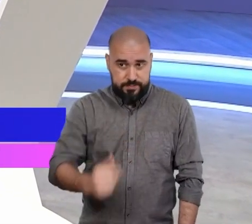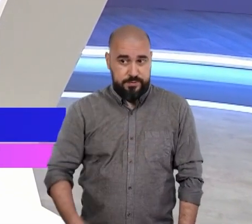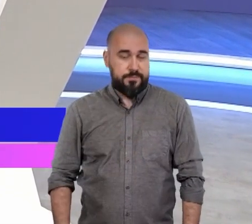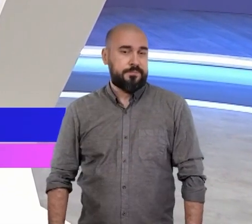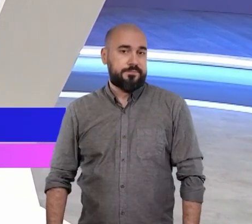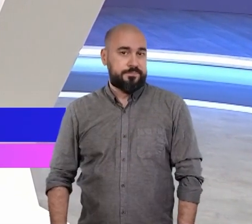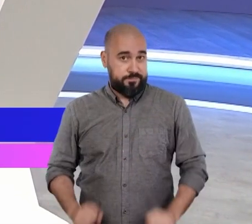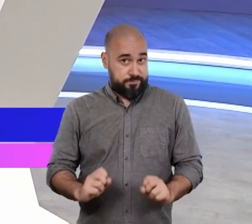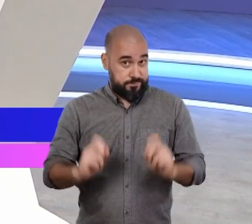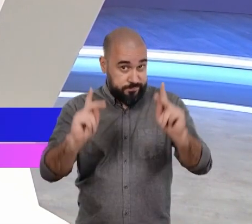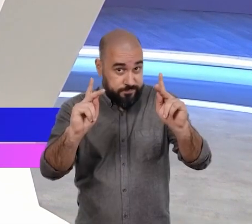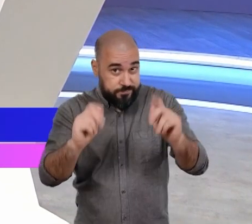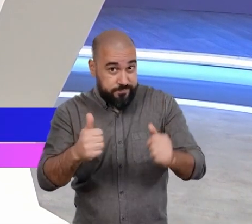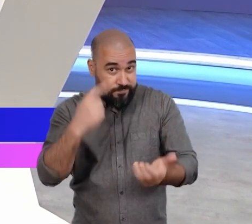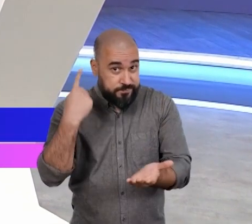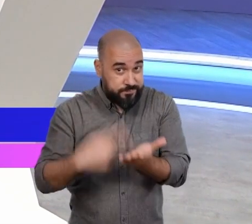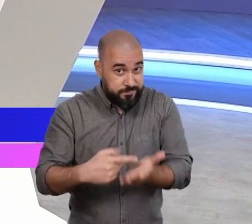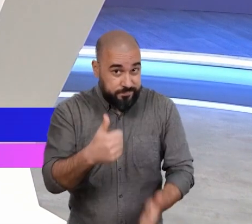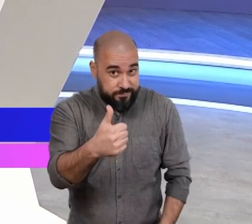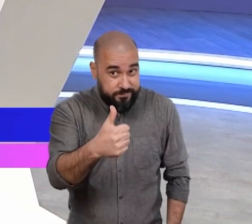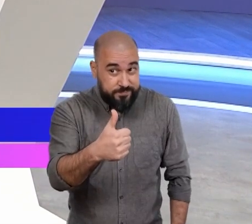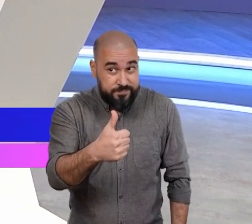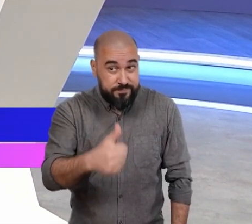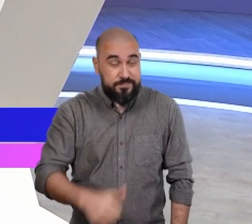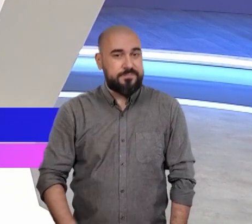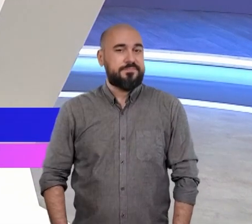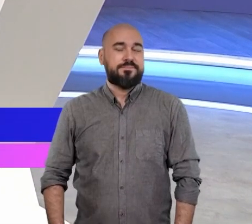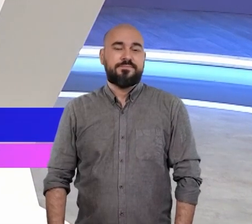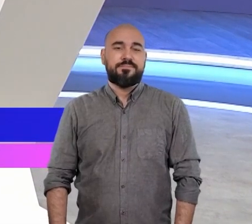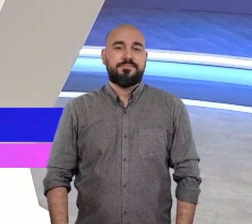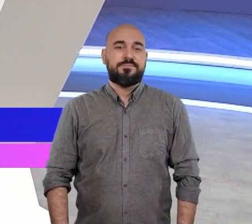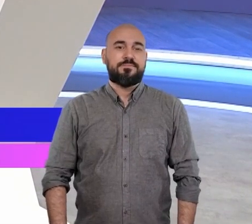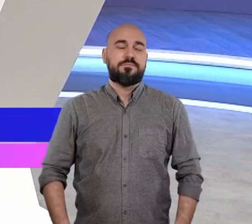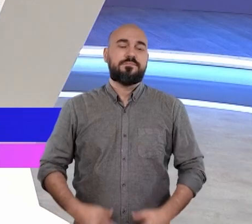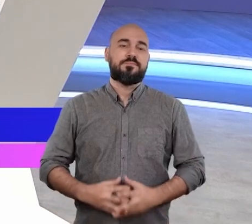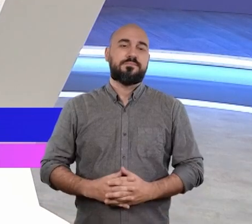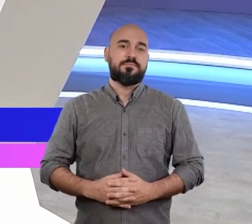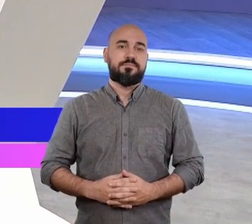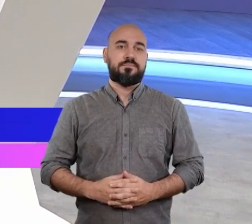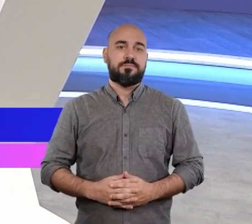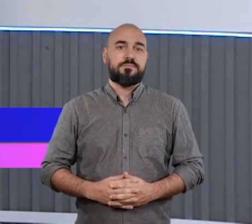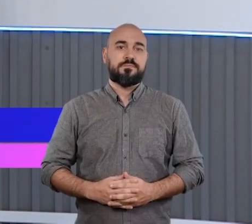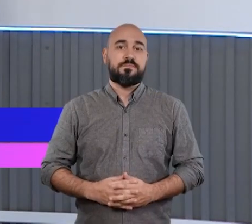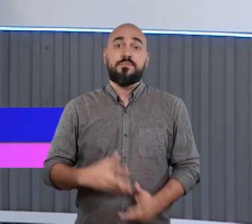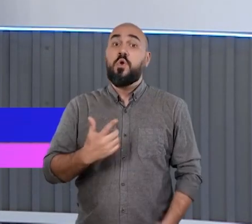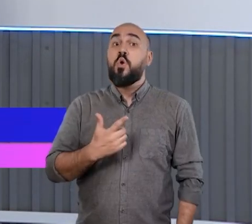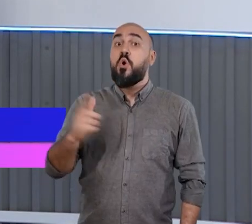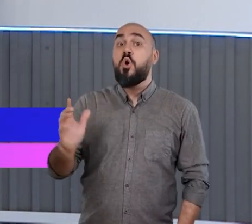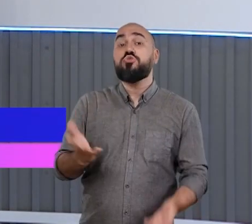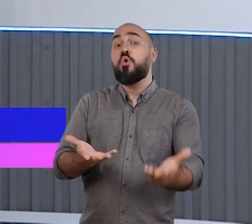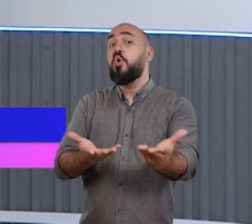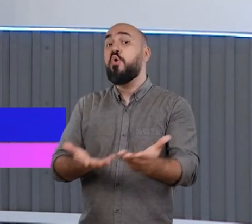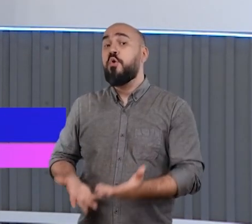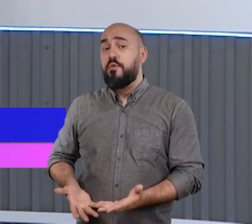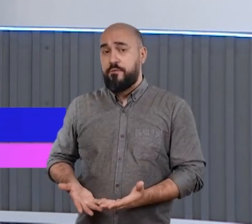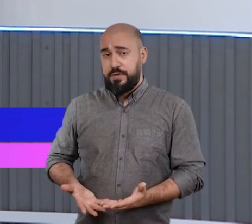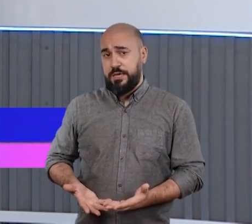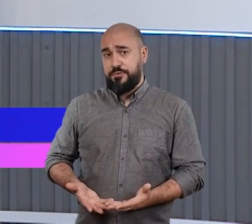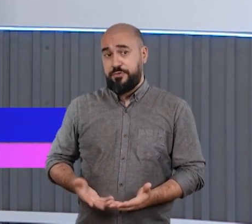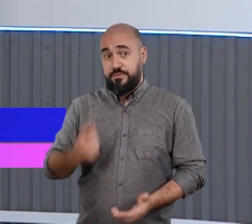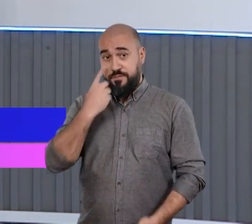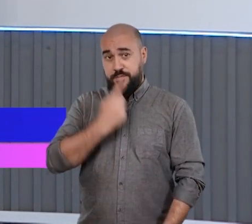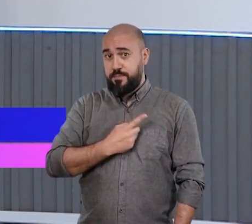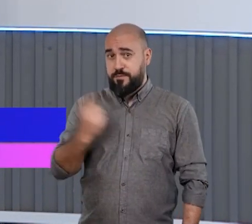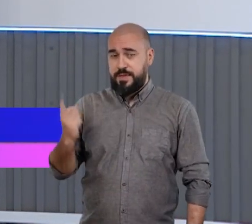tá bom? Combinado? Um outro convite especial para você. Vamos aqui na nossa tela. Eu